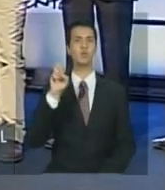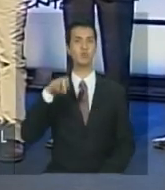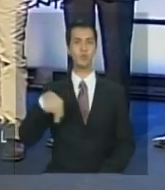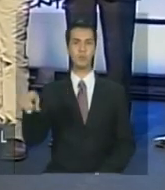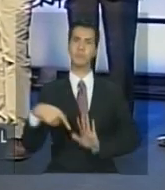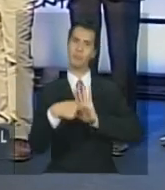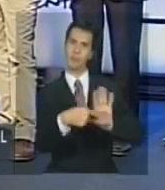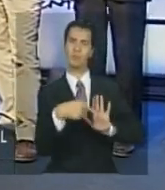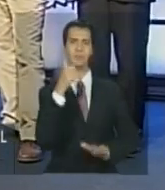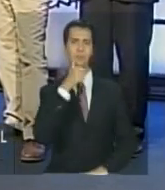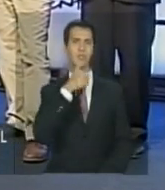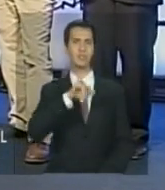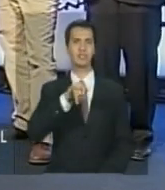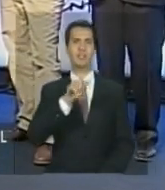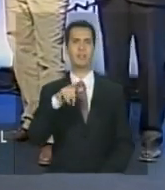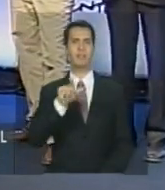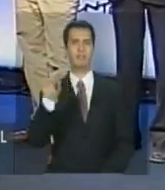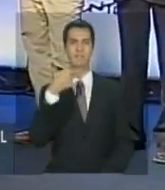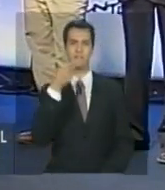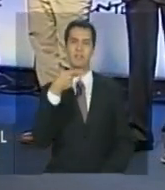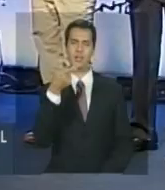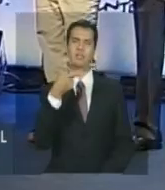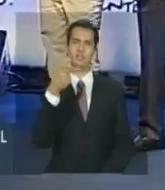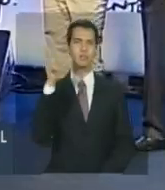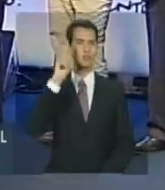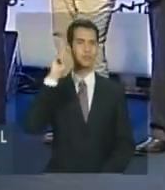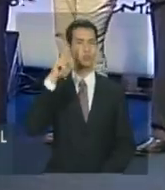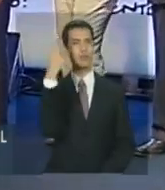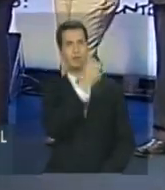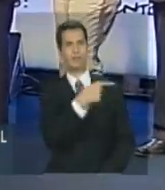Jaqueline, e a Jaqueline ia contar a história dela aqui para nós.